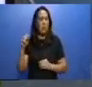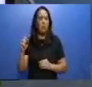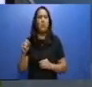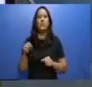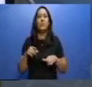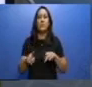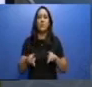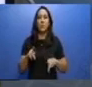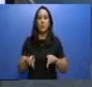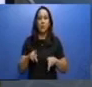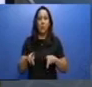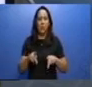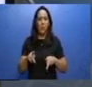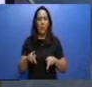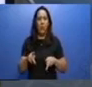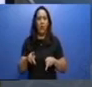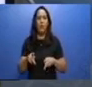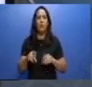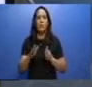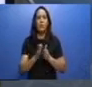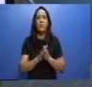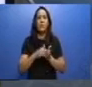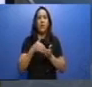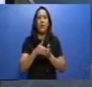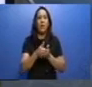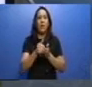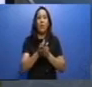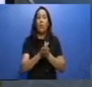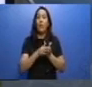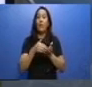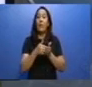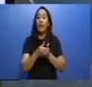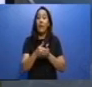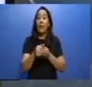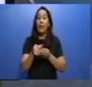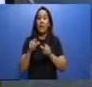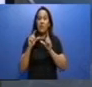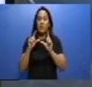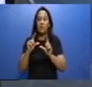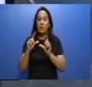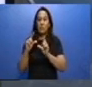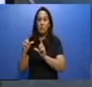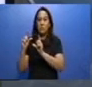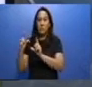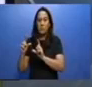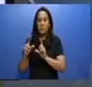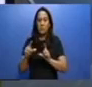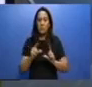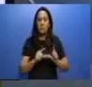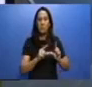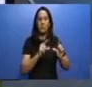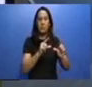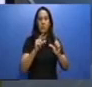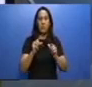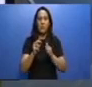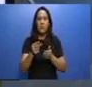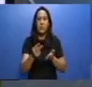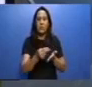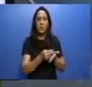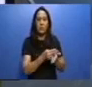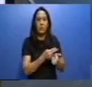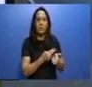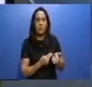povos Ndebelés, elas são pintadas assim, gente, com estas formas. O que vocês acharam? Eu achei